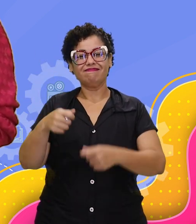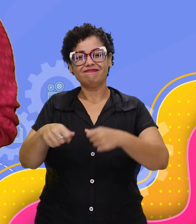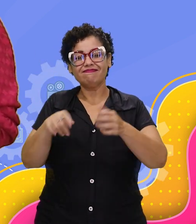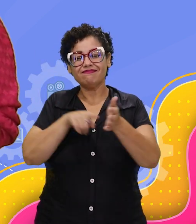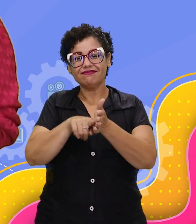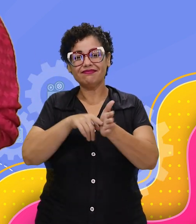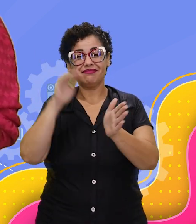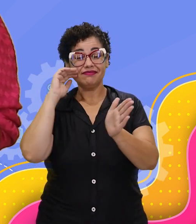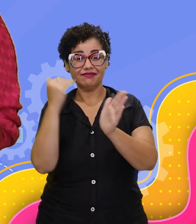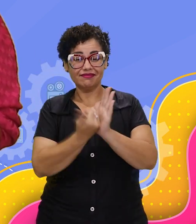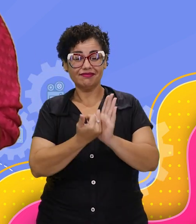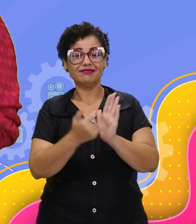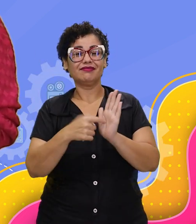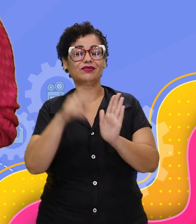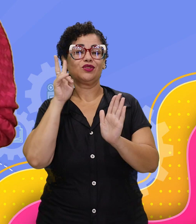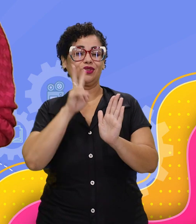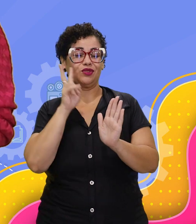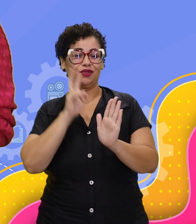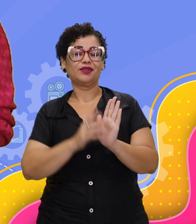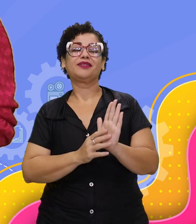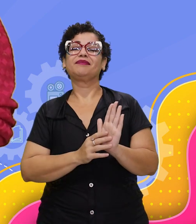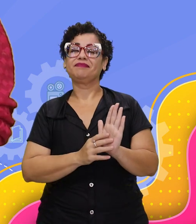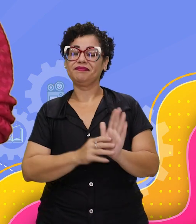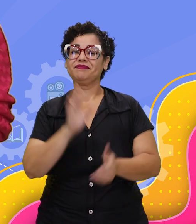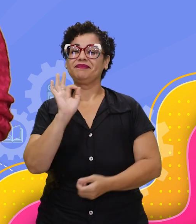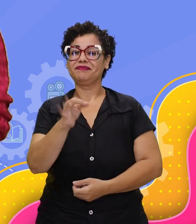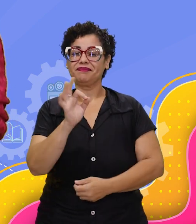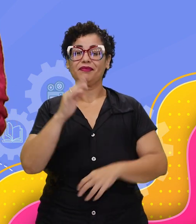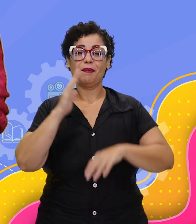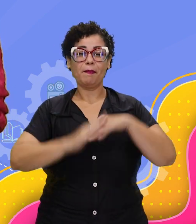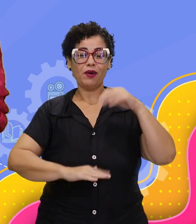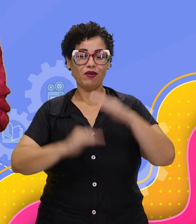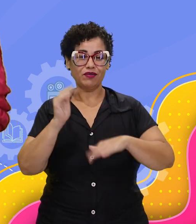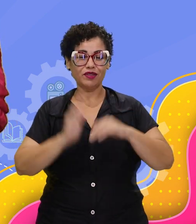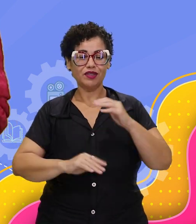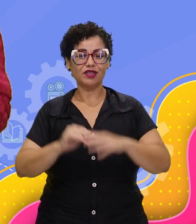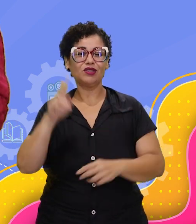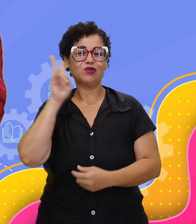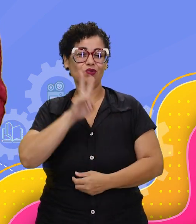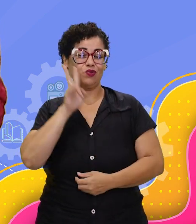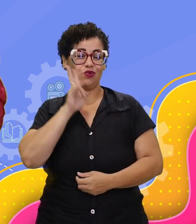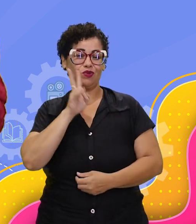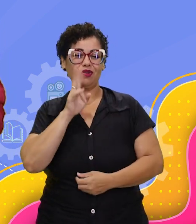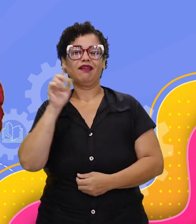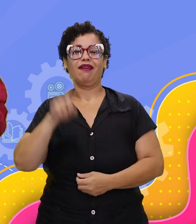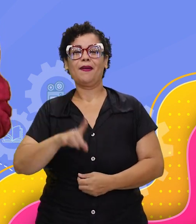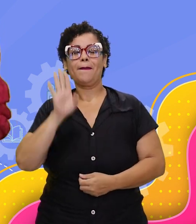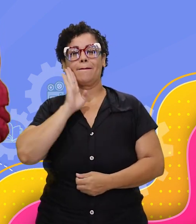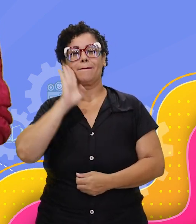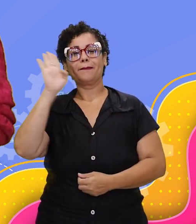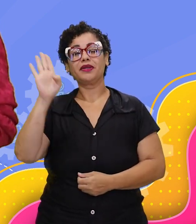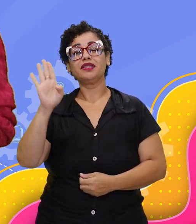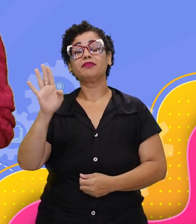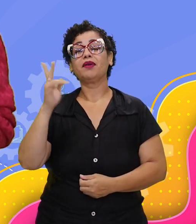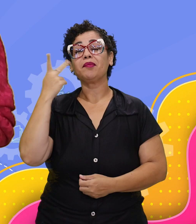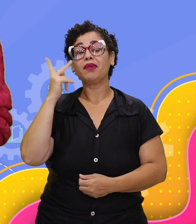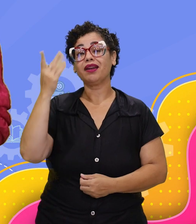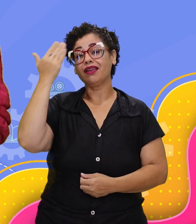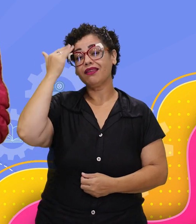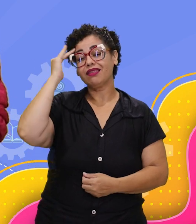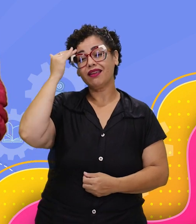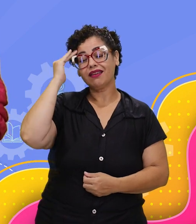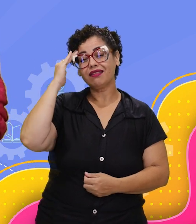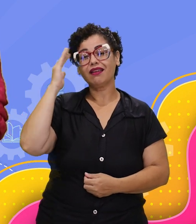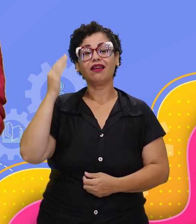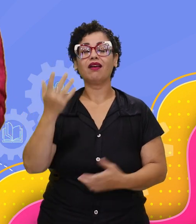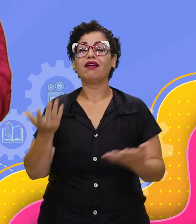e precisa dos acontecimentos históricos. Isso mesmo. A profissão de historiador é fundamental não apenas